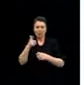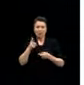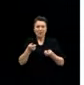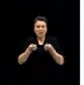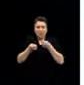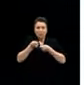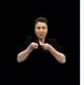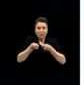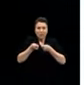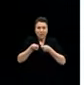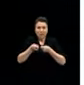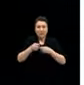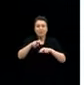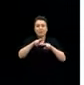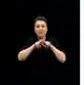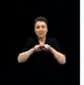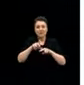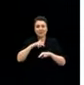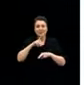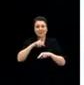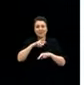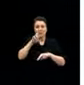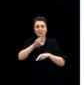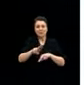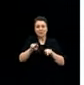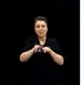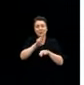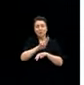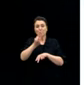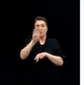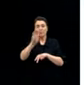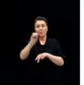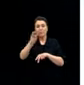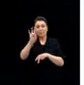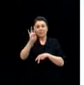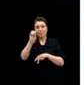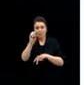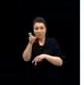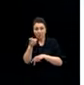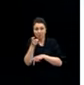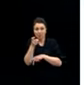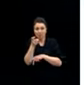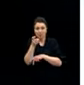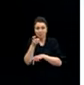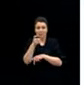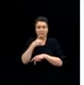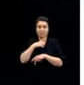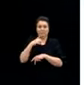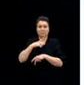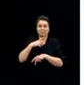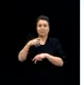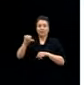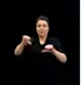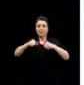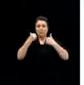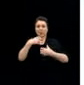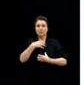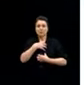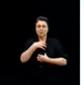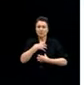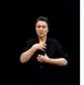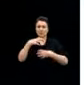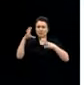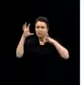o botox, algo semelhante. Então, o alívio dos sintomas, né, dessas